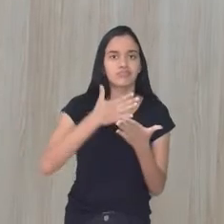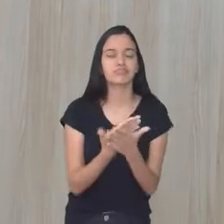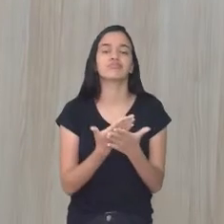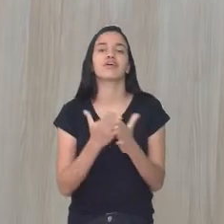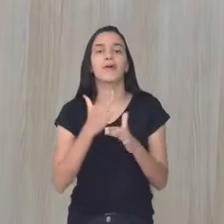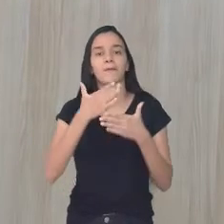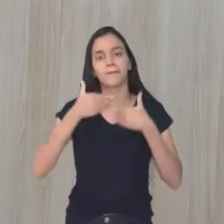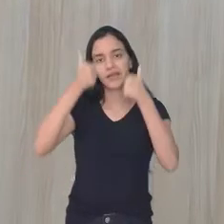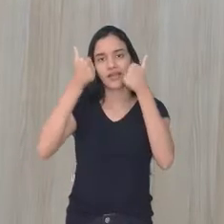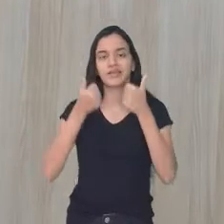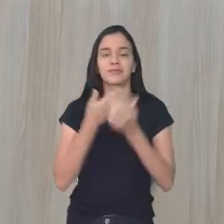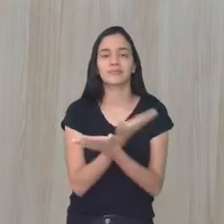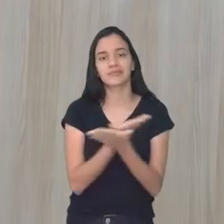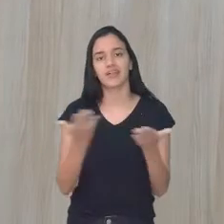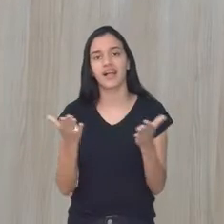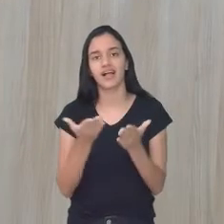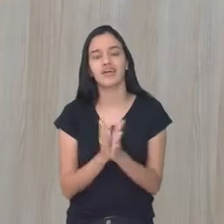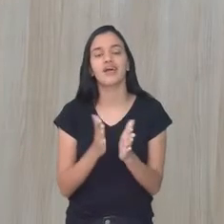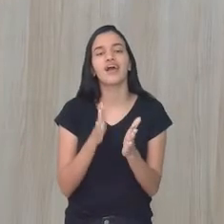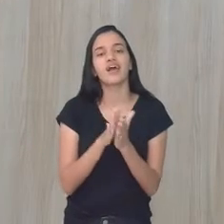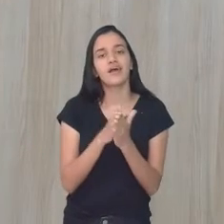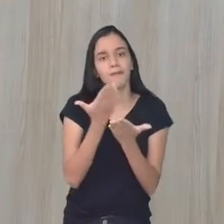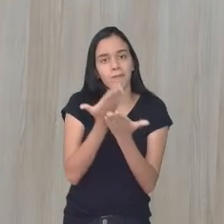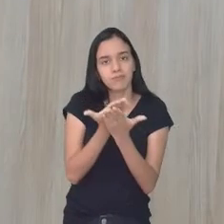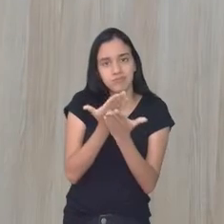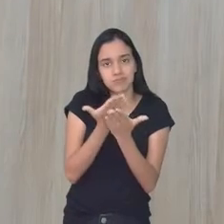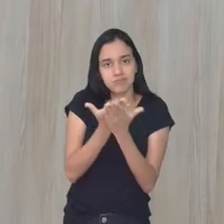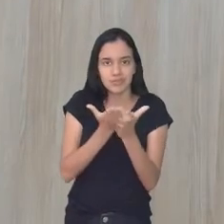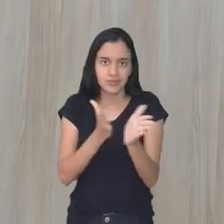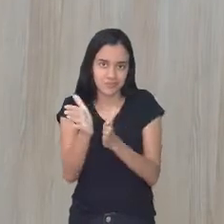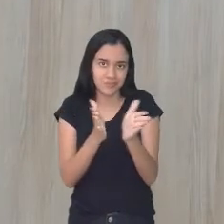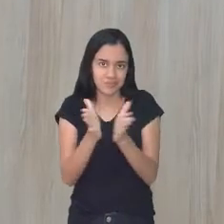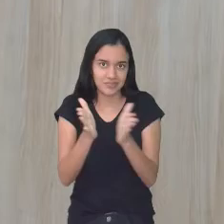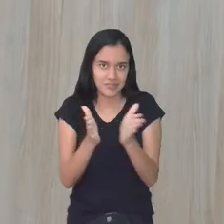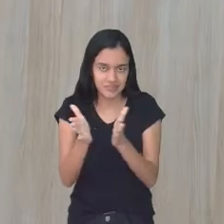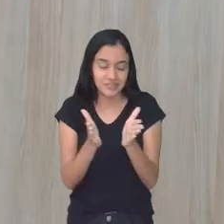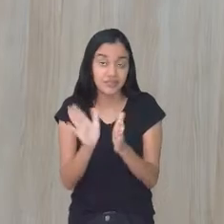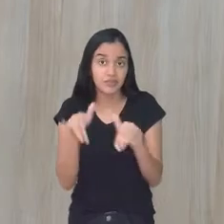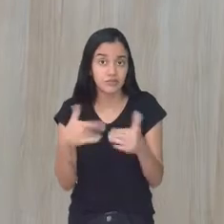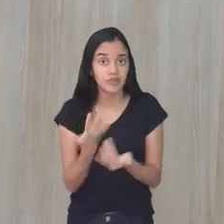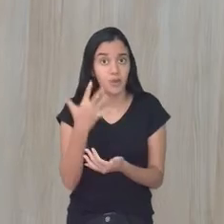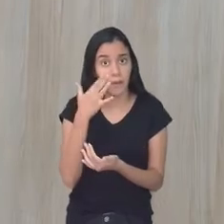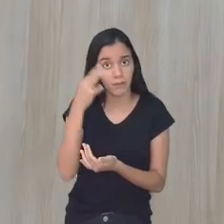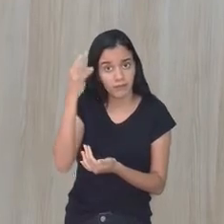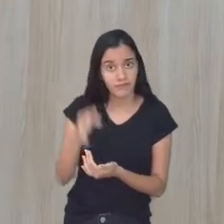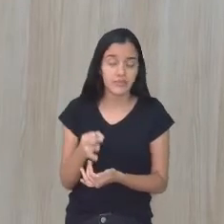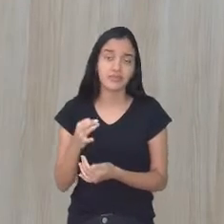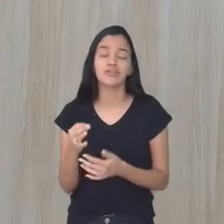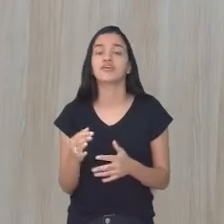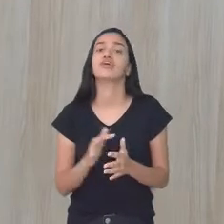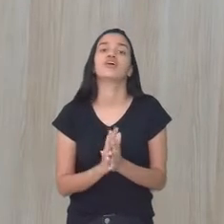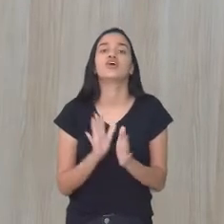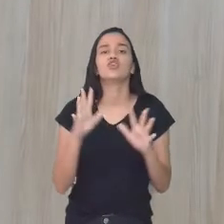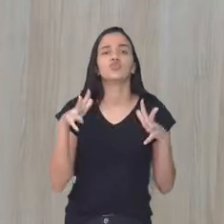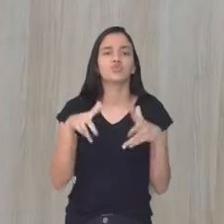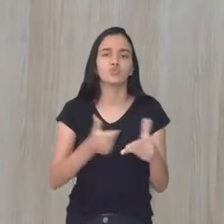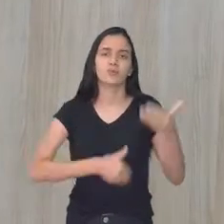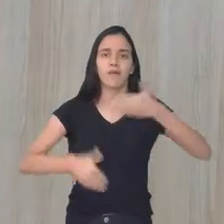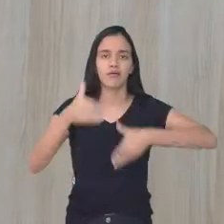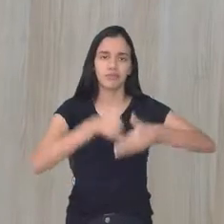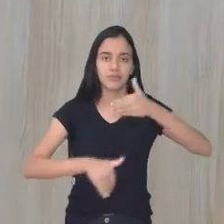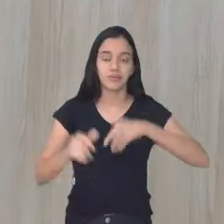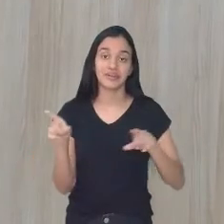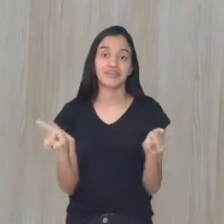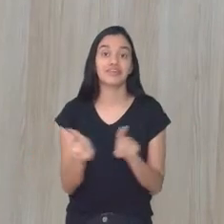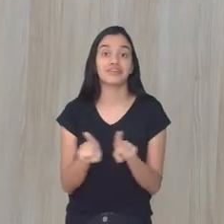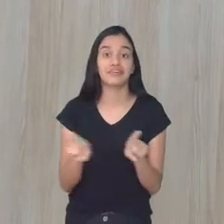pode para levar a nossa aula até vocês. Então, aproveitem, fiquem atentos e vamos todos participar. E ainda